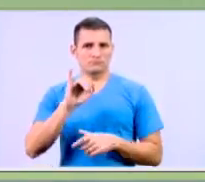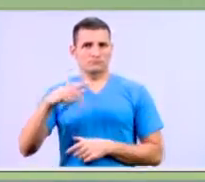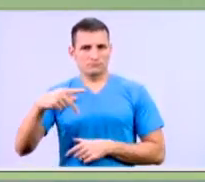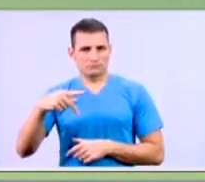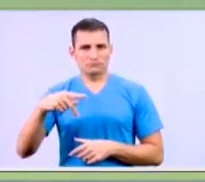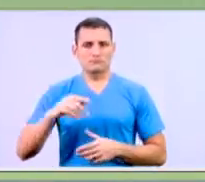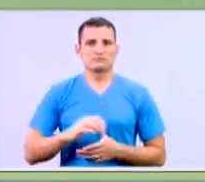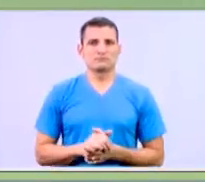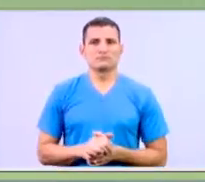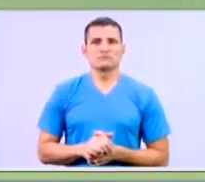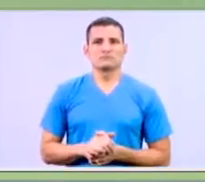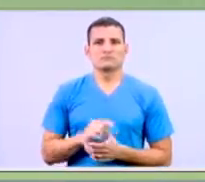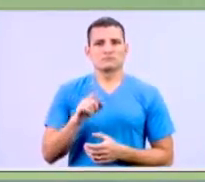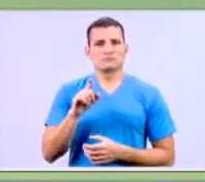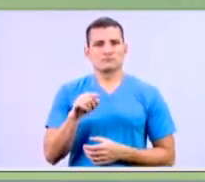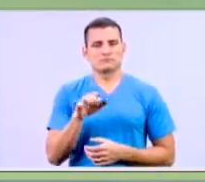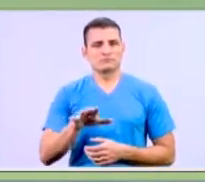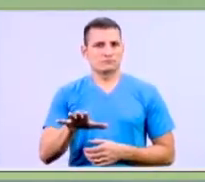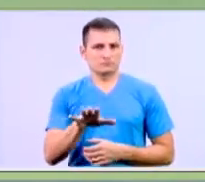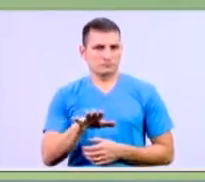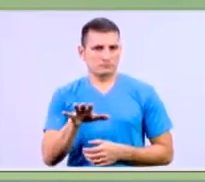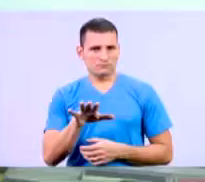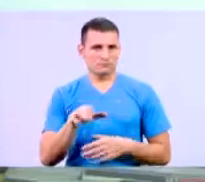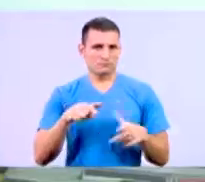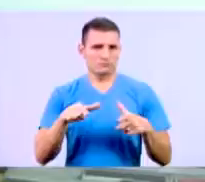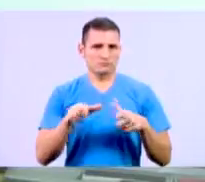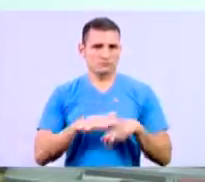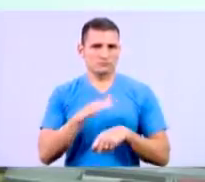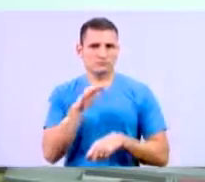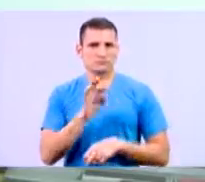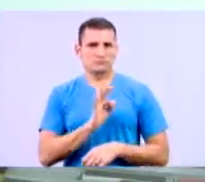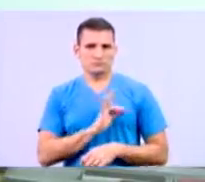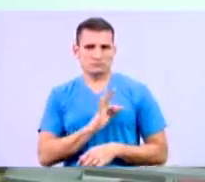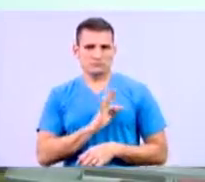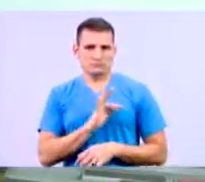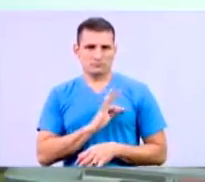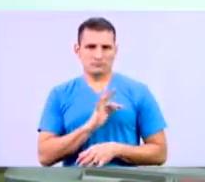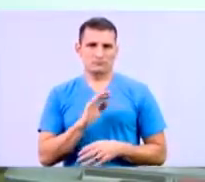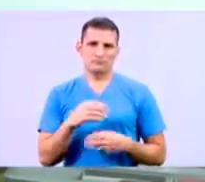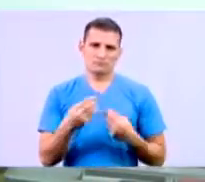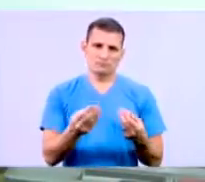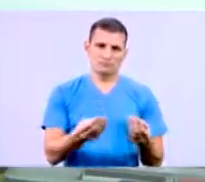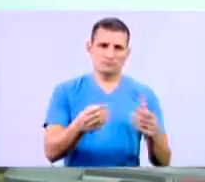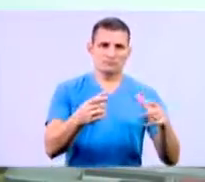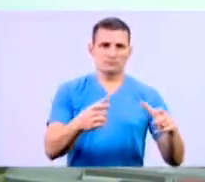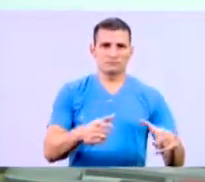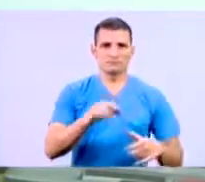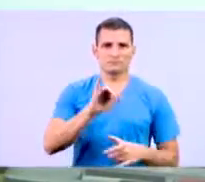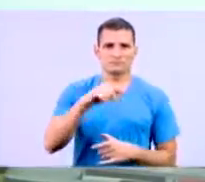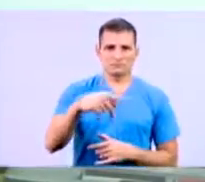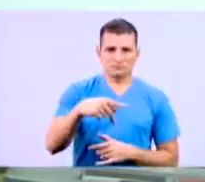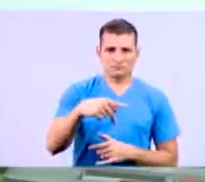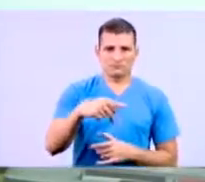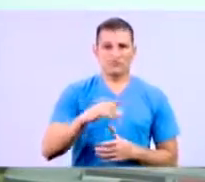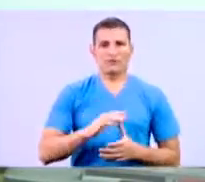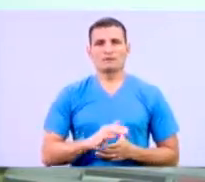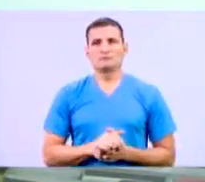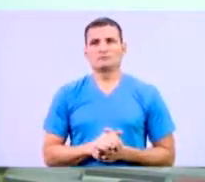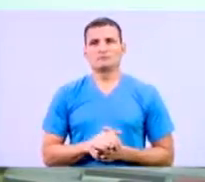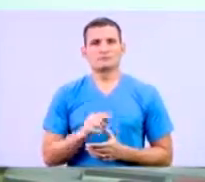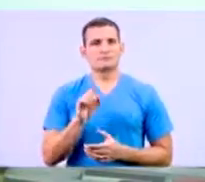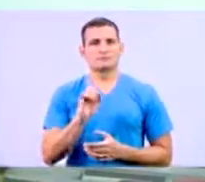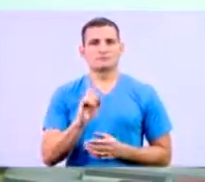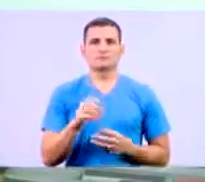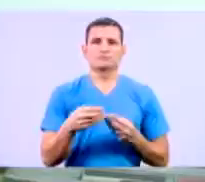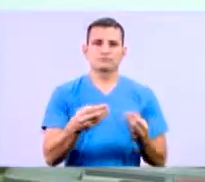seja, é uma área que atua mais tecnicamente, entregando os endereços, correto? E eles não